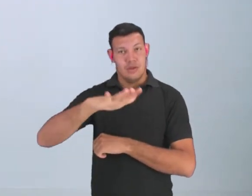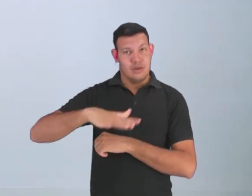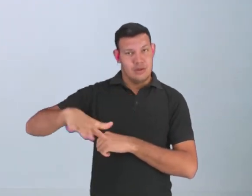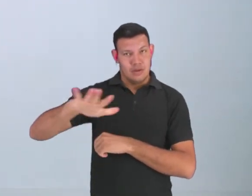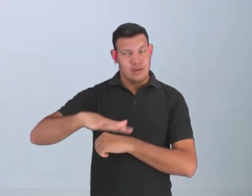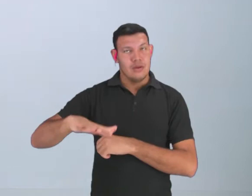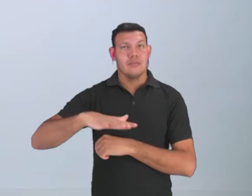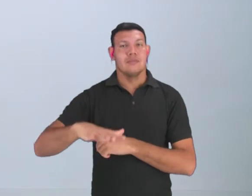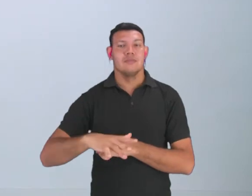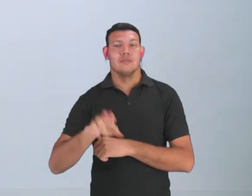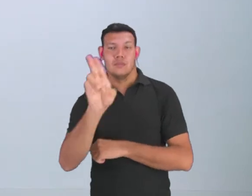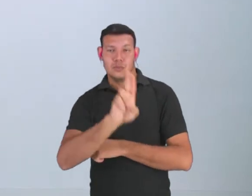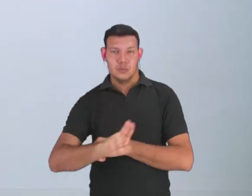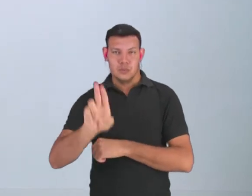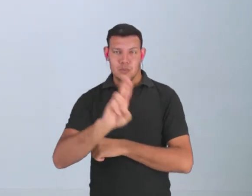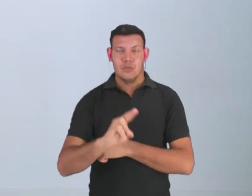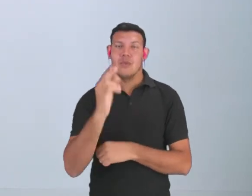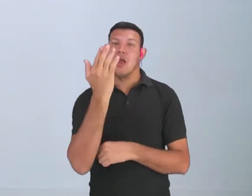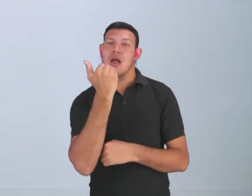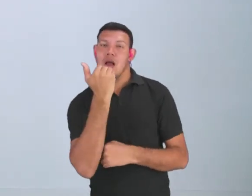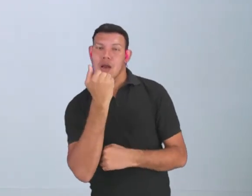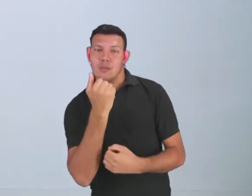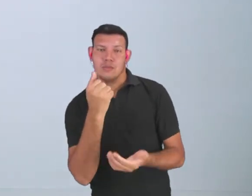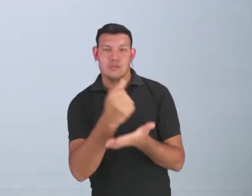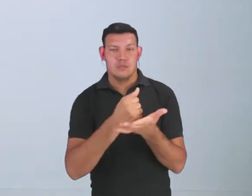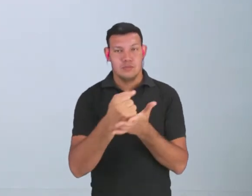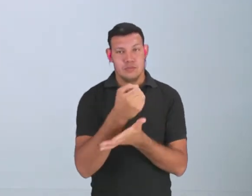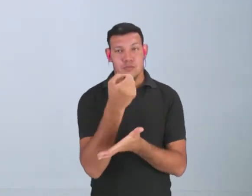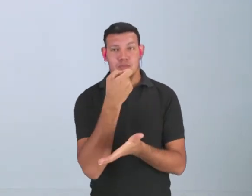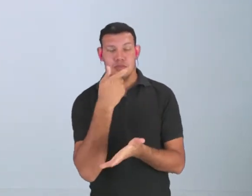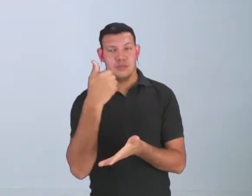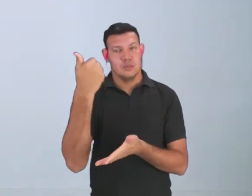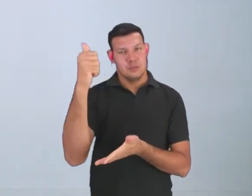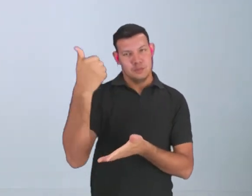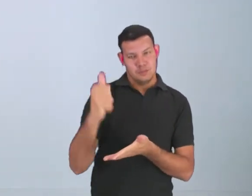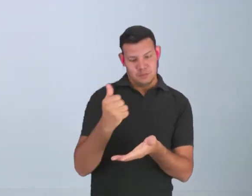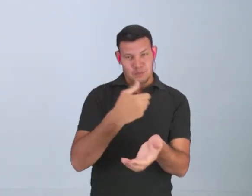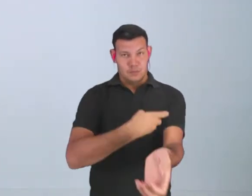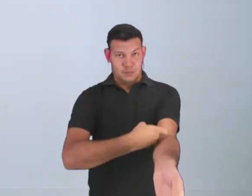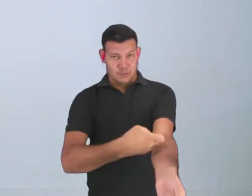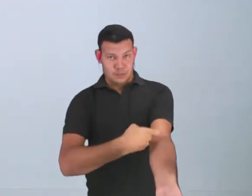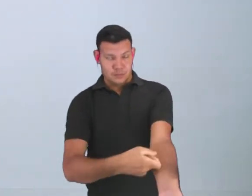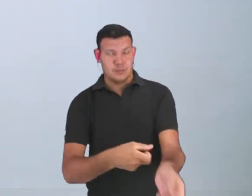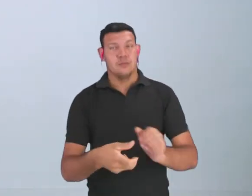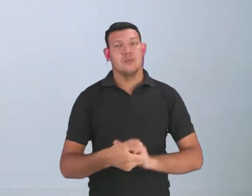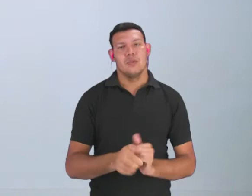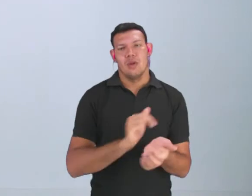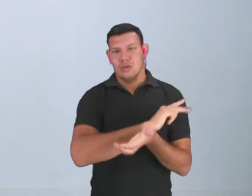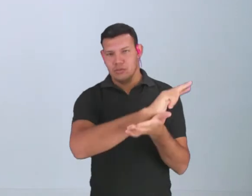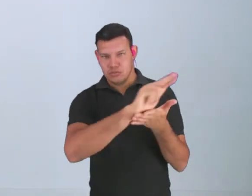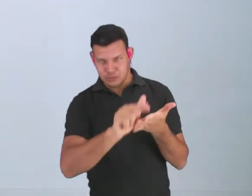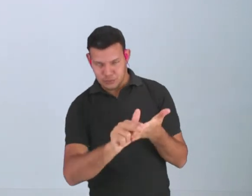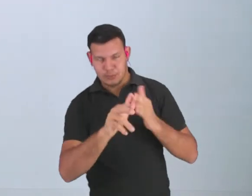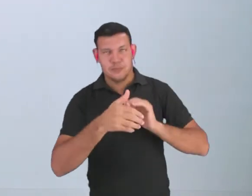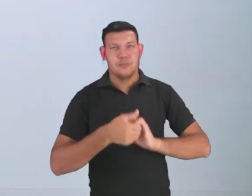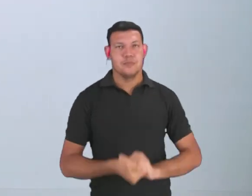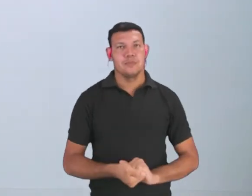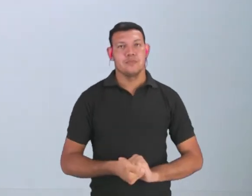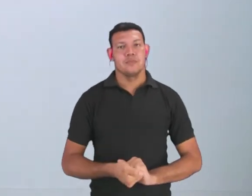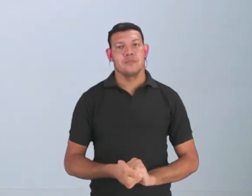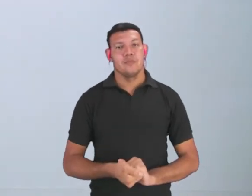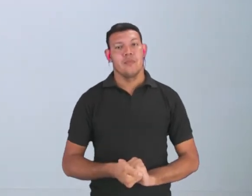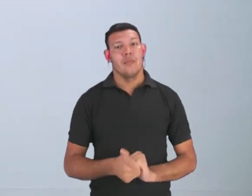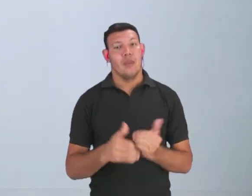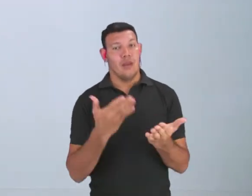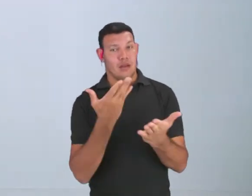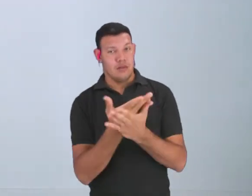dos alimentos, remédios, análise clínica, biocombustíveis e etc. Essa